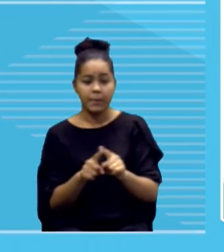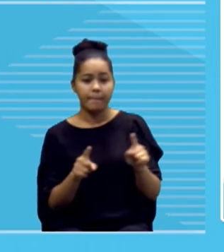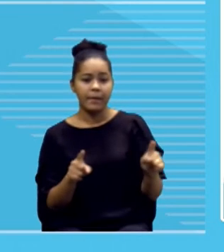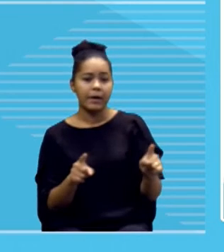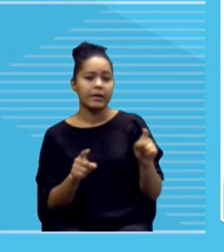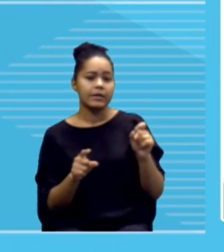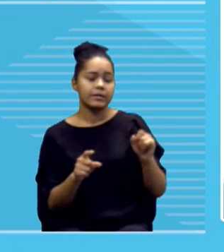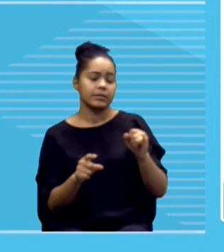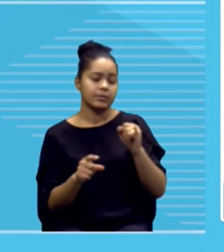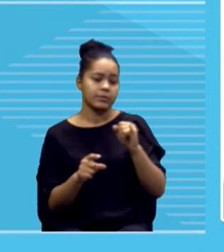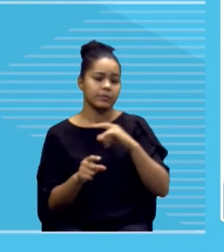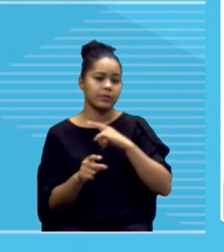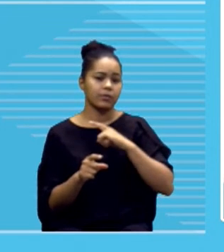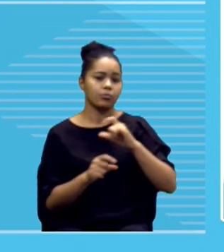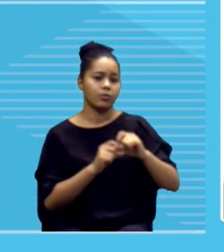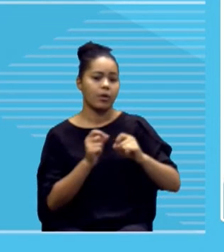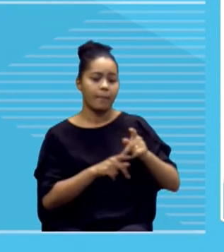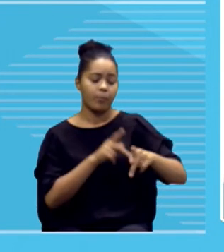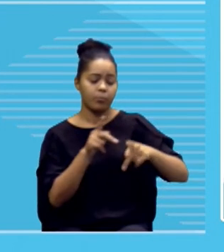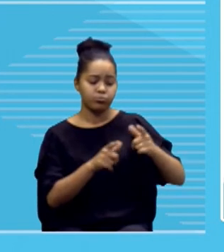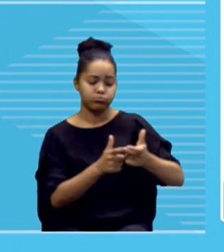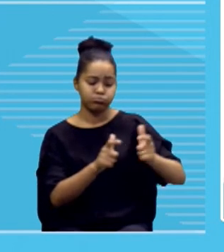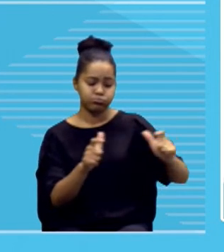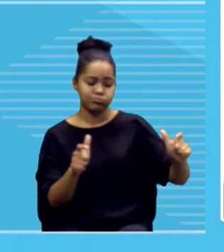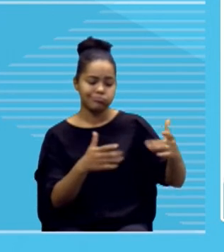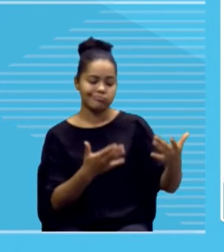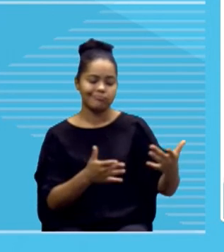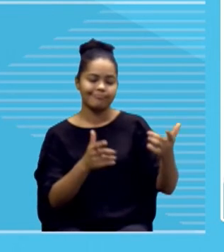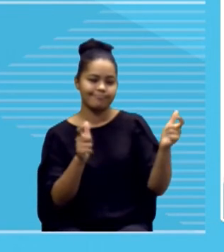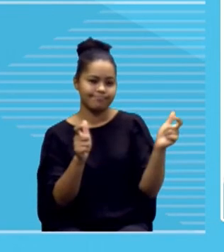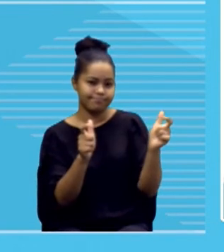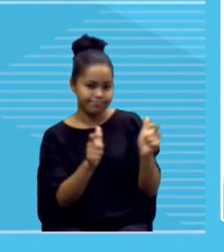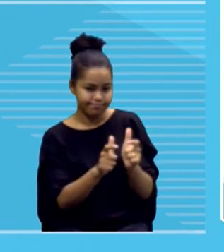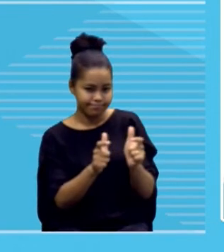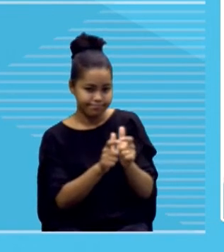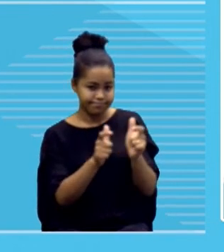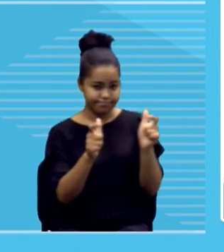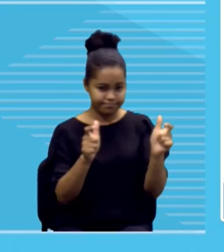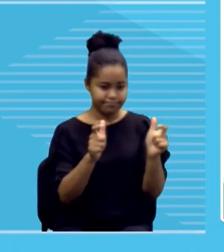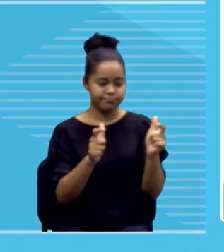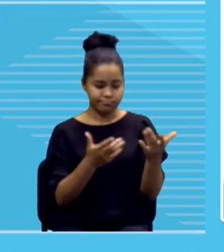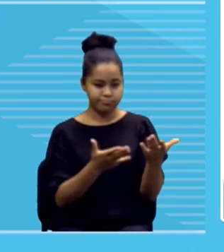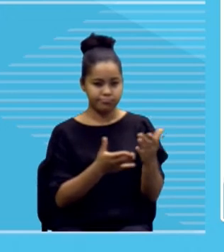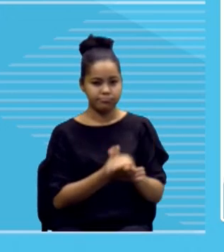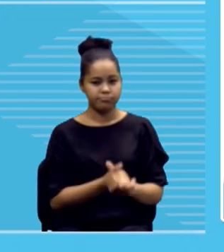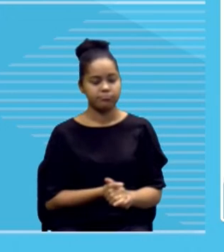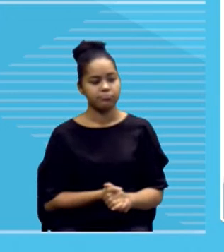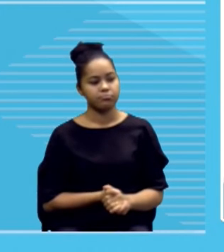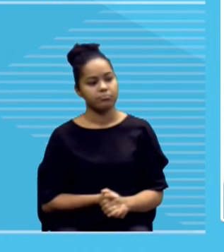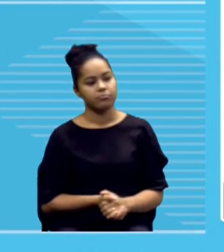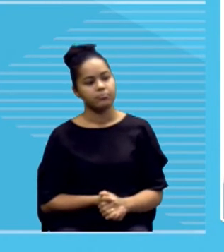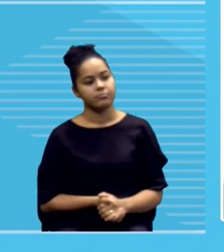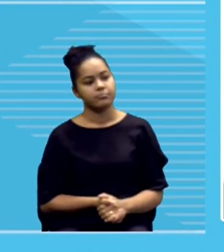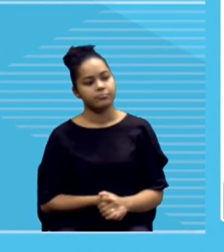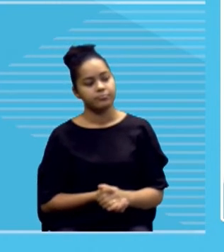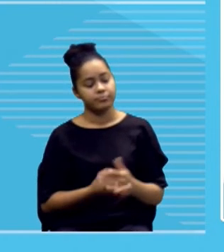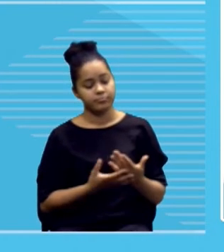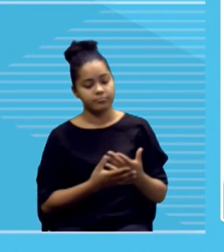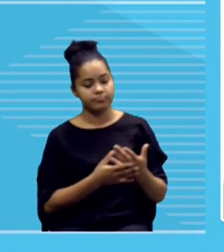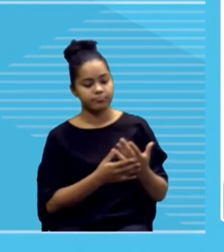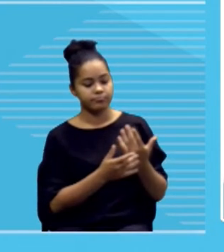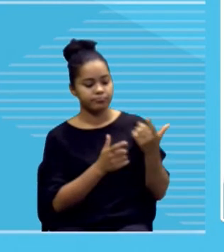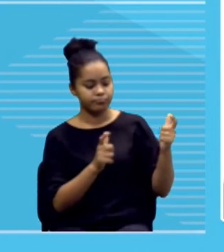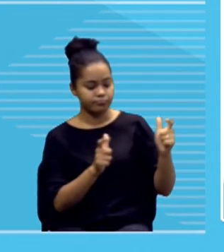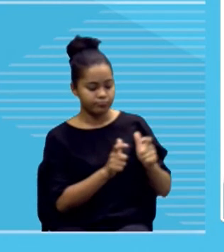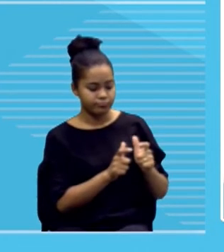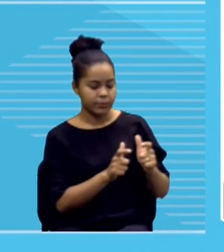tem uma subestação de fácil identificação, tá bom? E dentro da subestação é que chega a distribuição. A distribuição funciona por